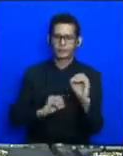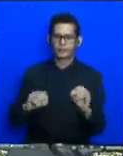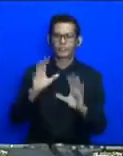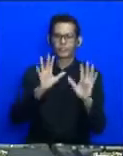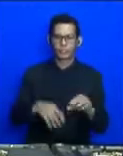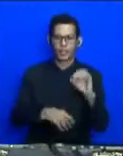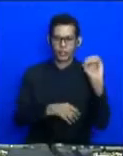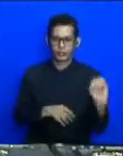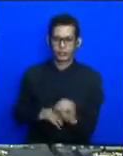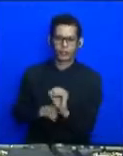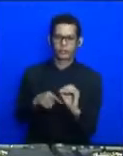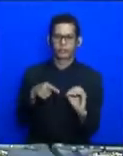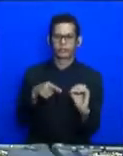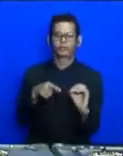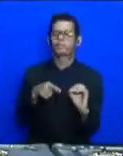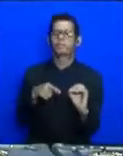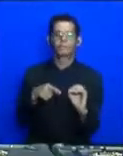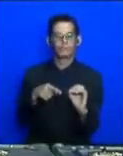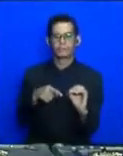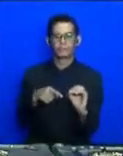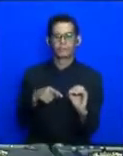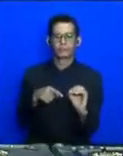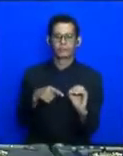Já temos a primeira.